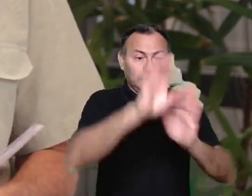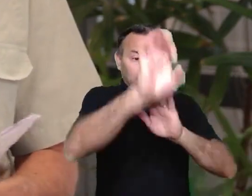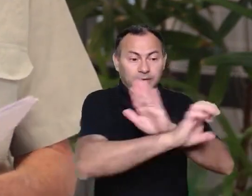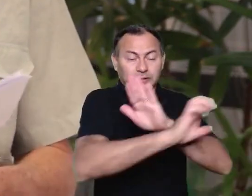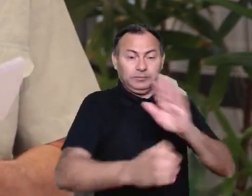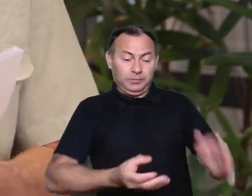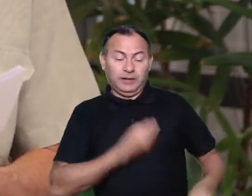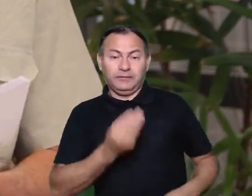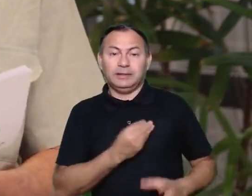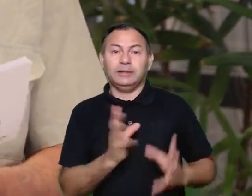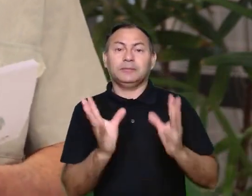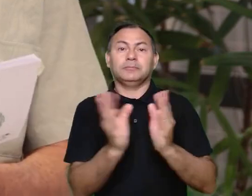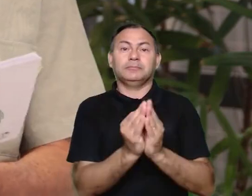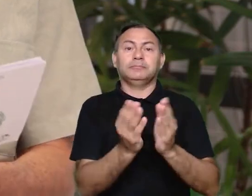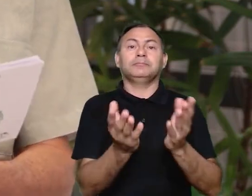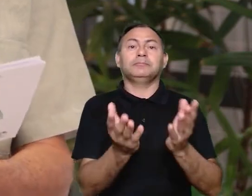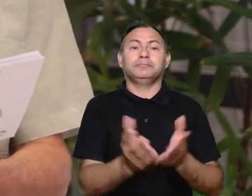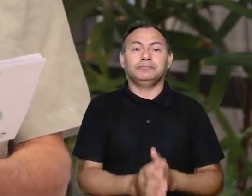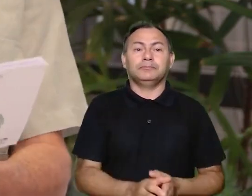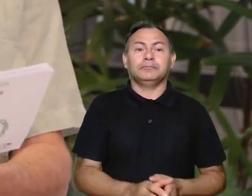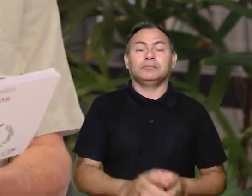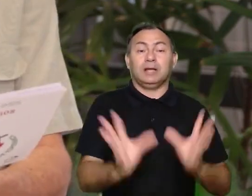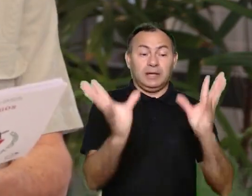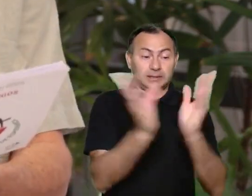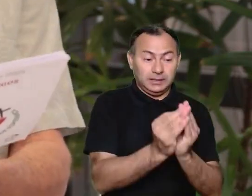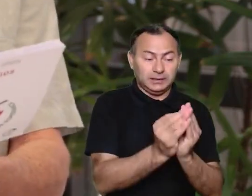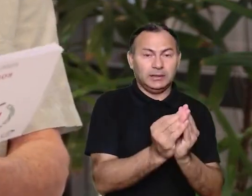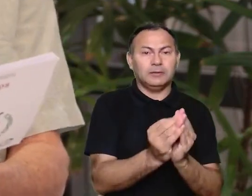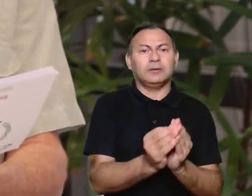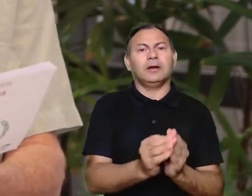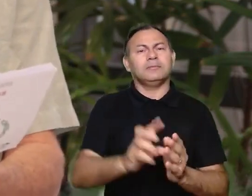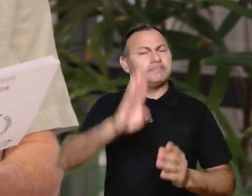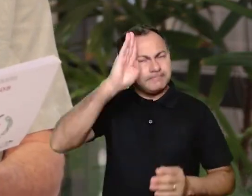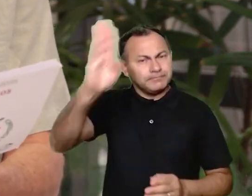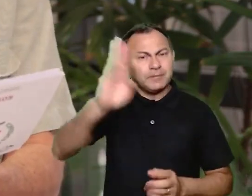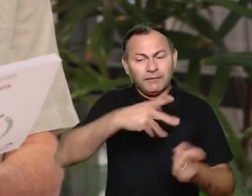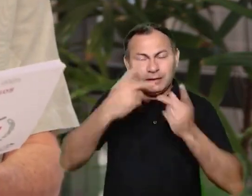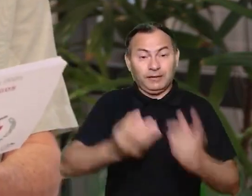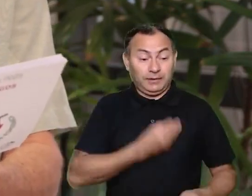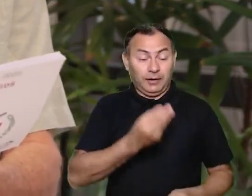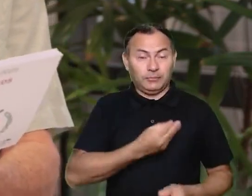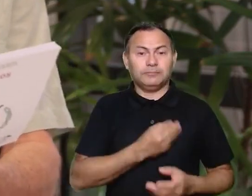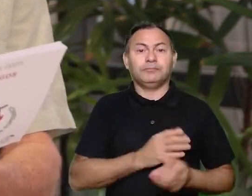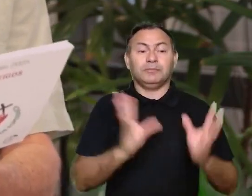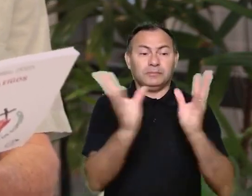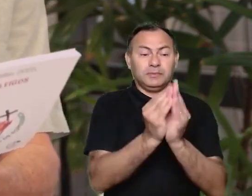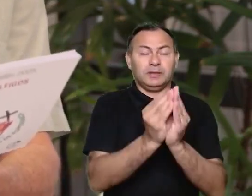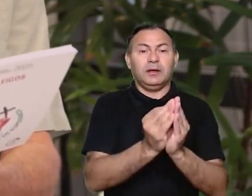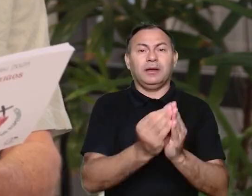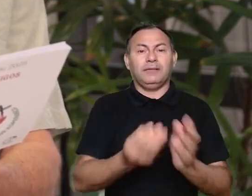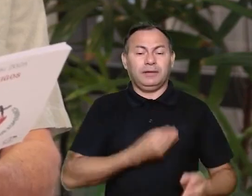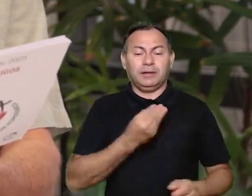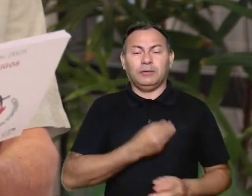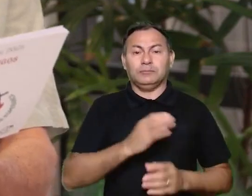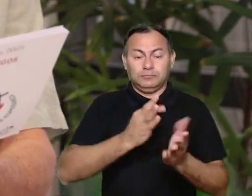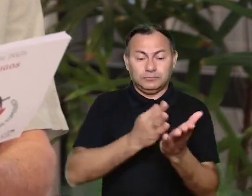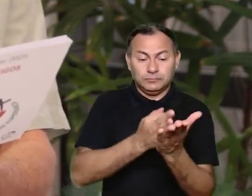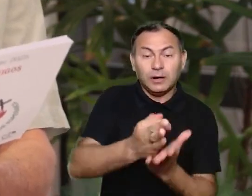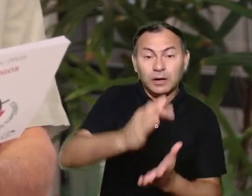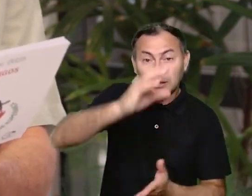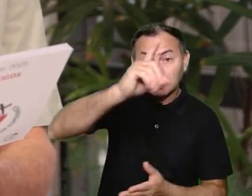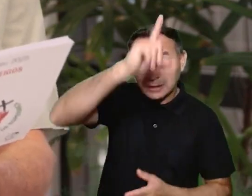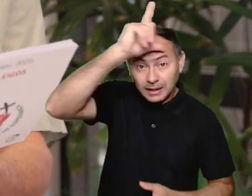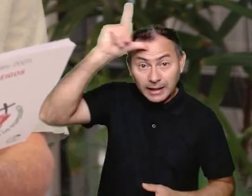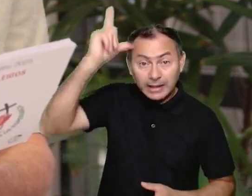entre o Evangelho e a vida. A síntese vital, assim ele diz, a síntese vital que os